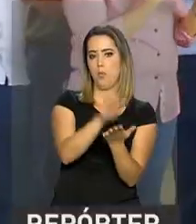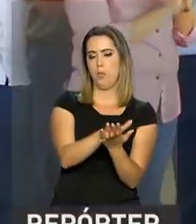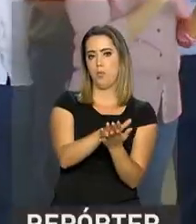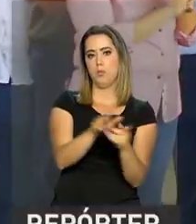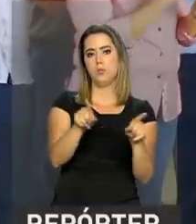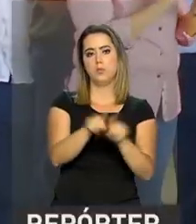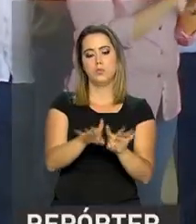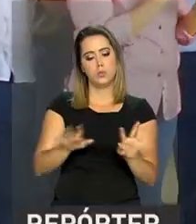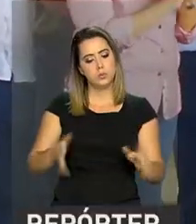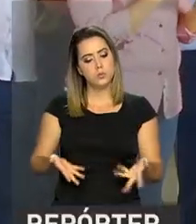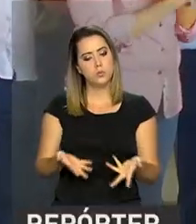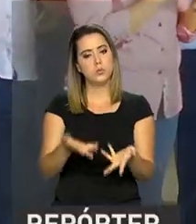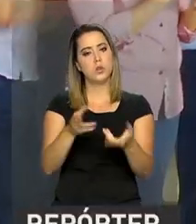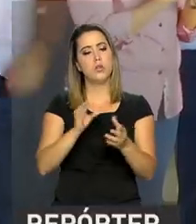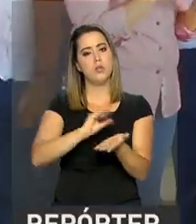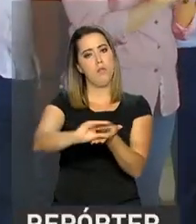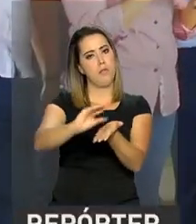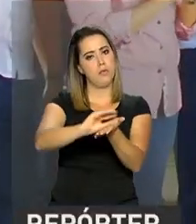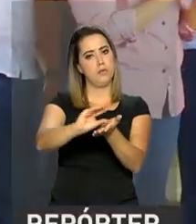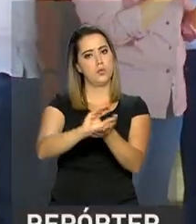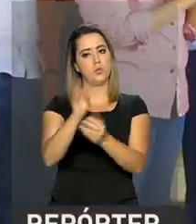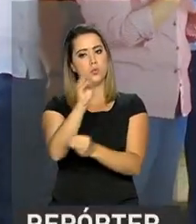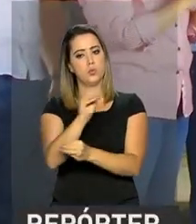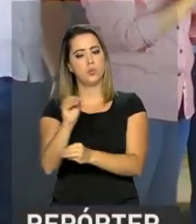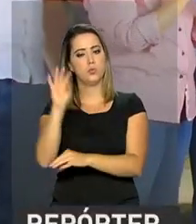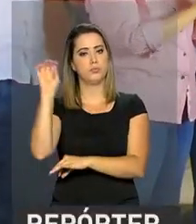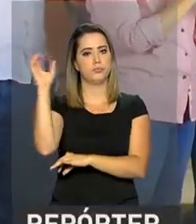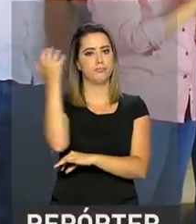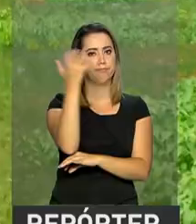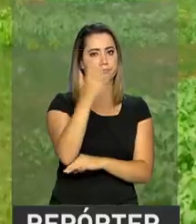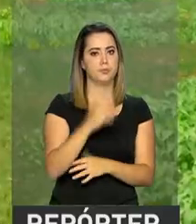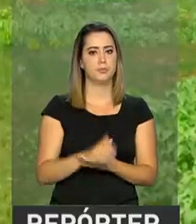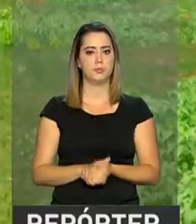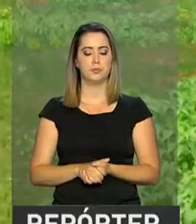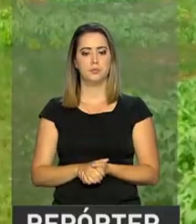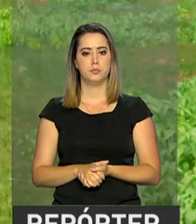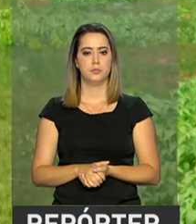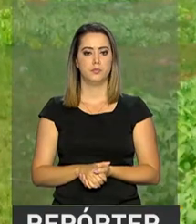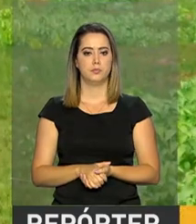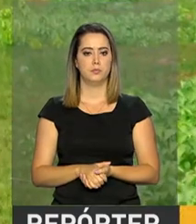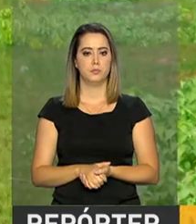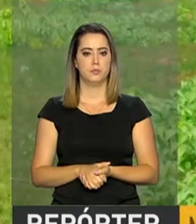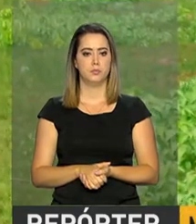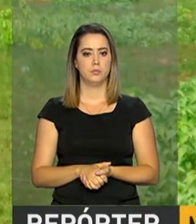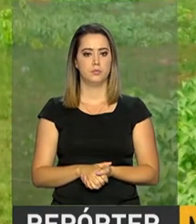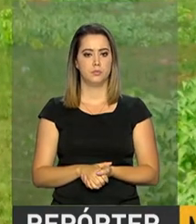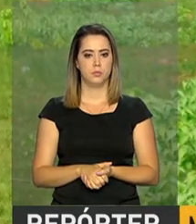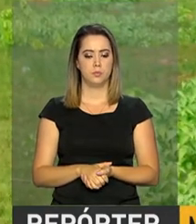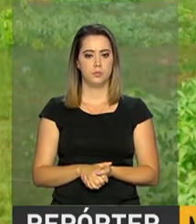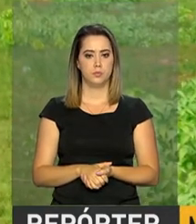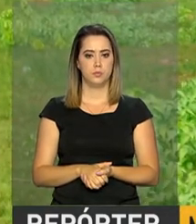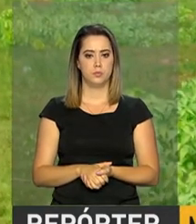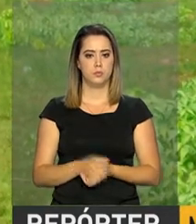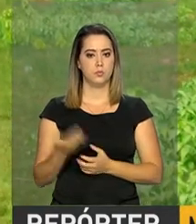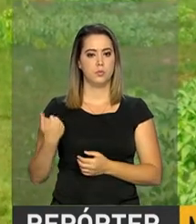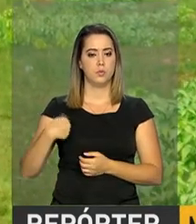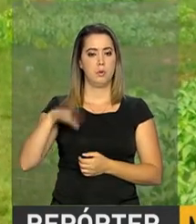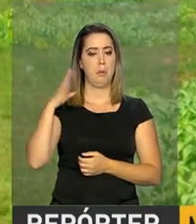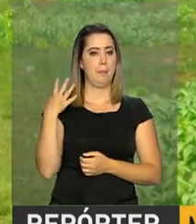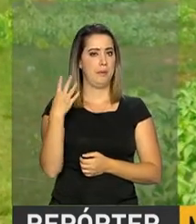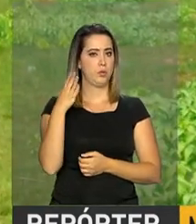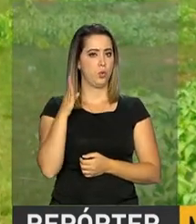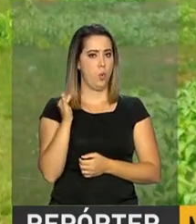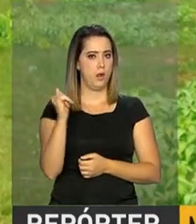em investimentos para a recuperação de áreas degradadas essa é uma locação de recurso mais de 4 bilhões de